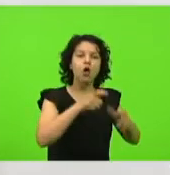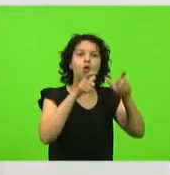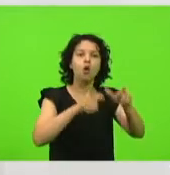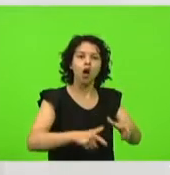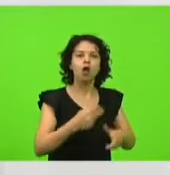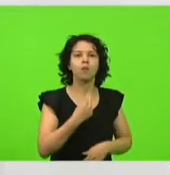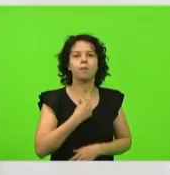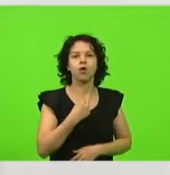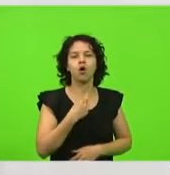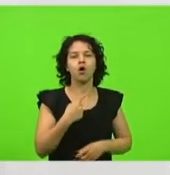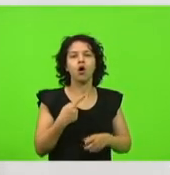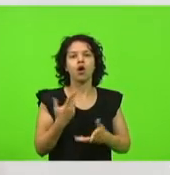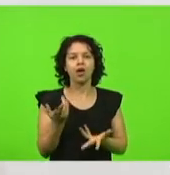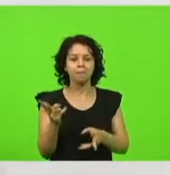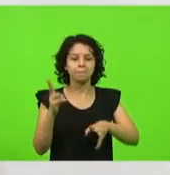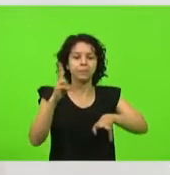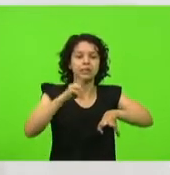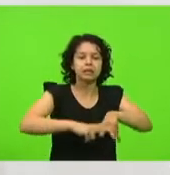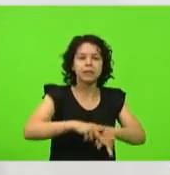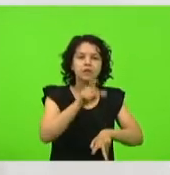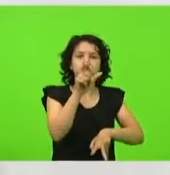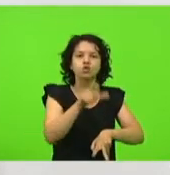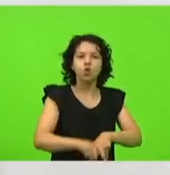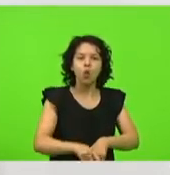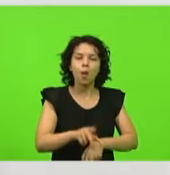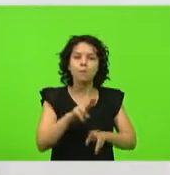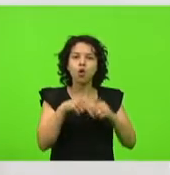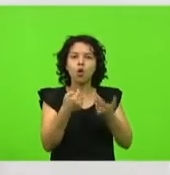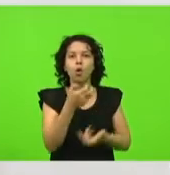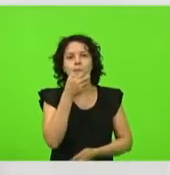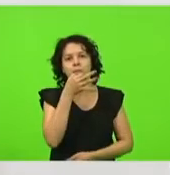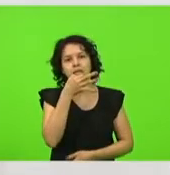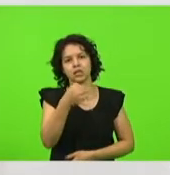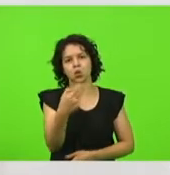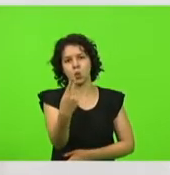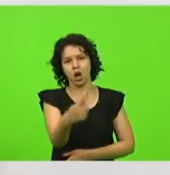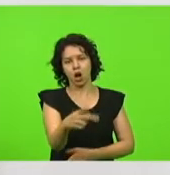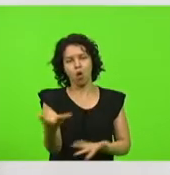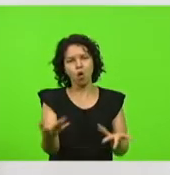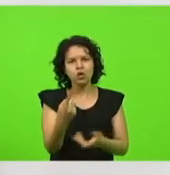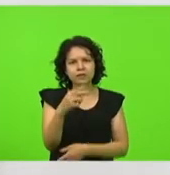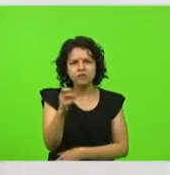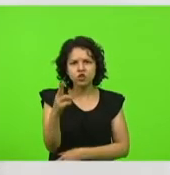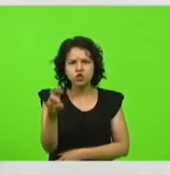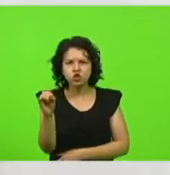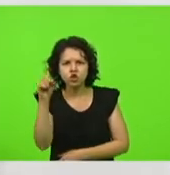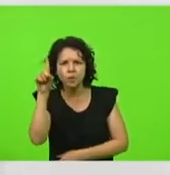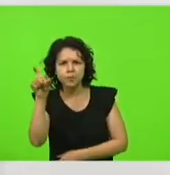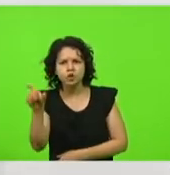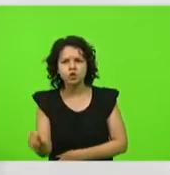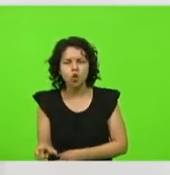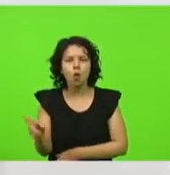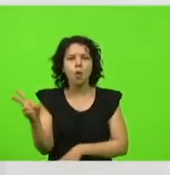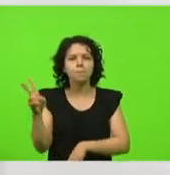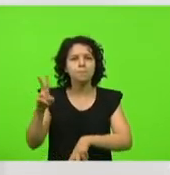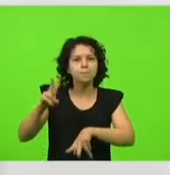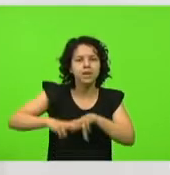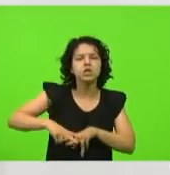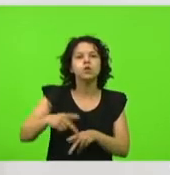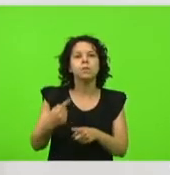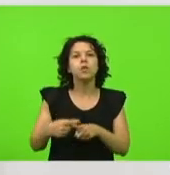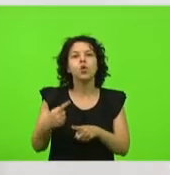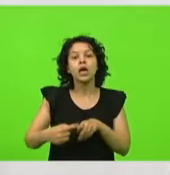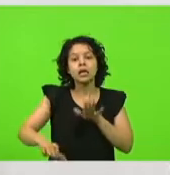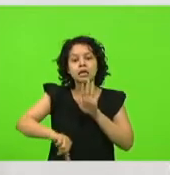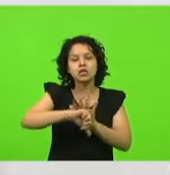opinião. Hoje faz 118 dias que Roberto Jefferson está preso por crime de opinião. Não existe uma